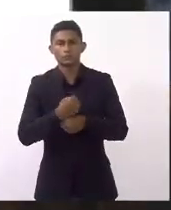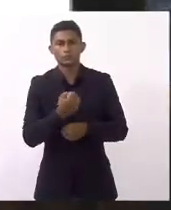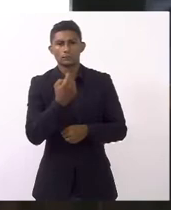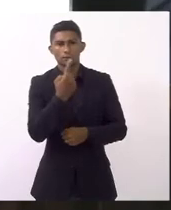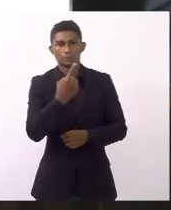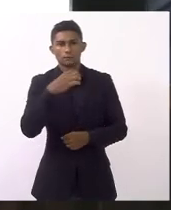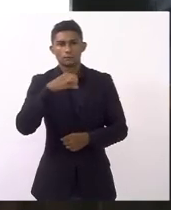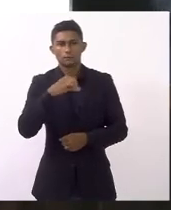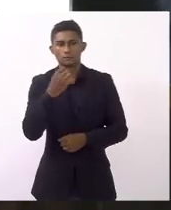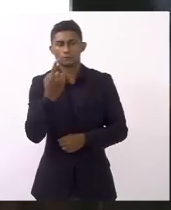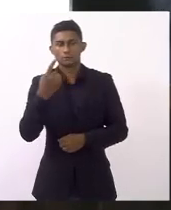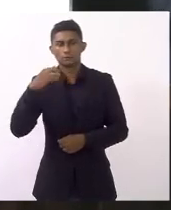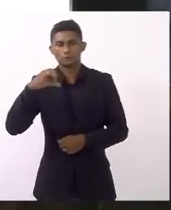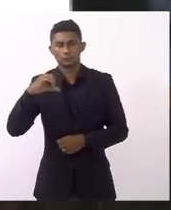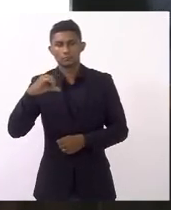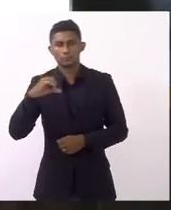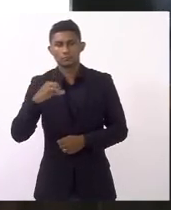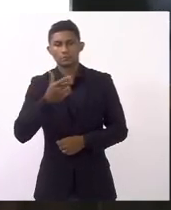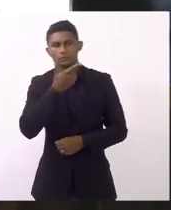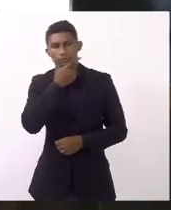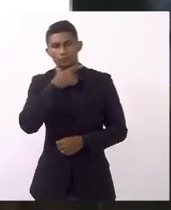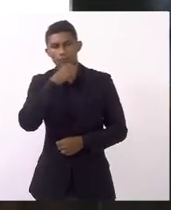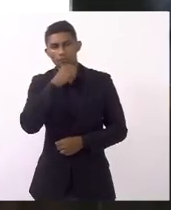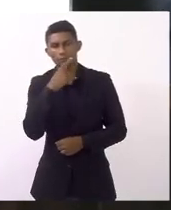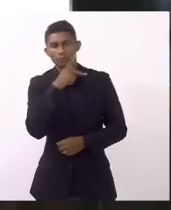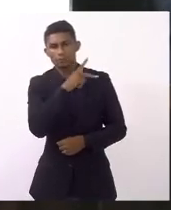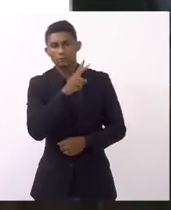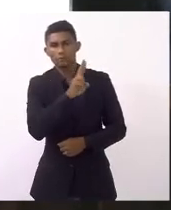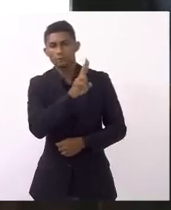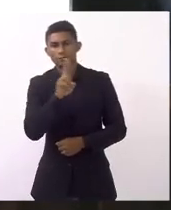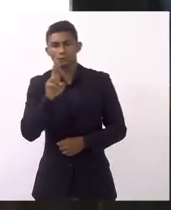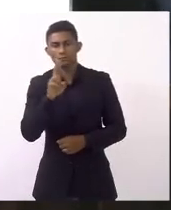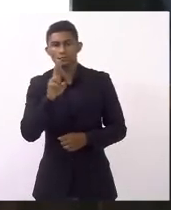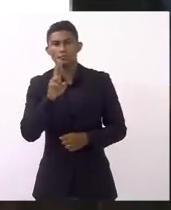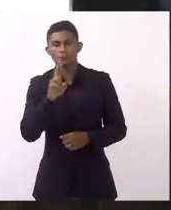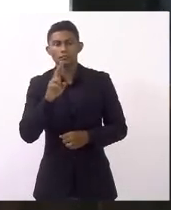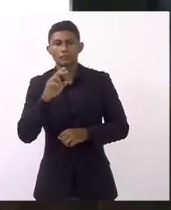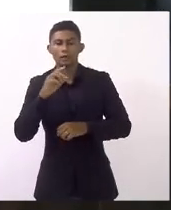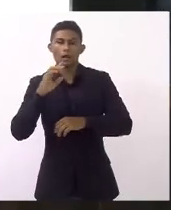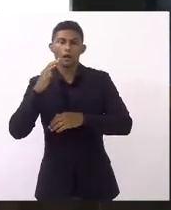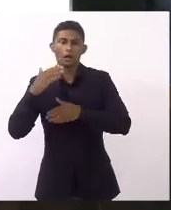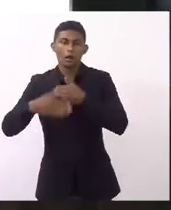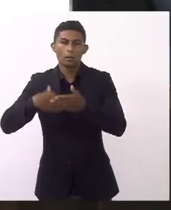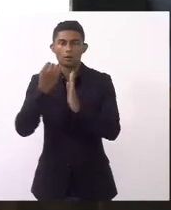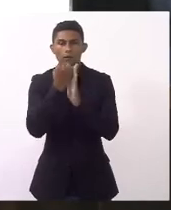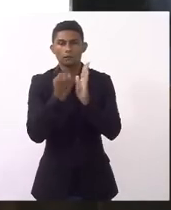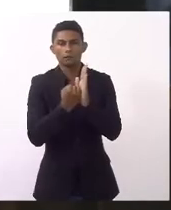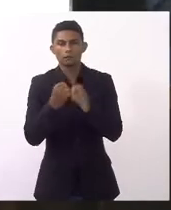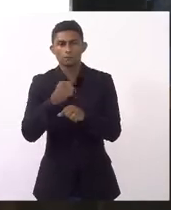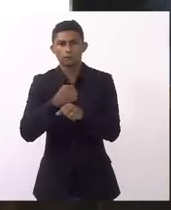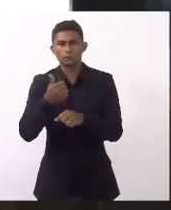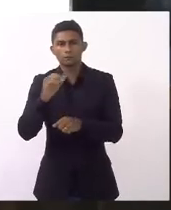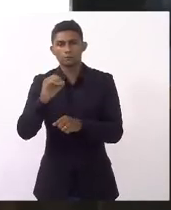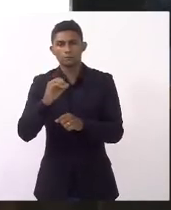1919 e seu pai o registrou dez anos depois em